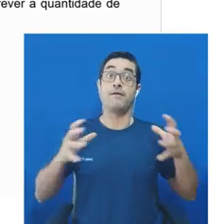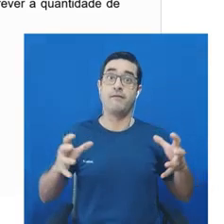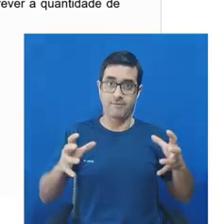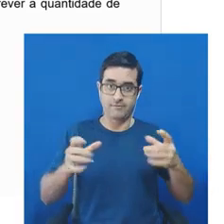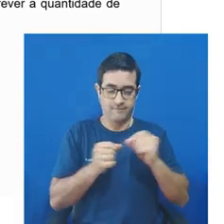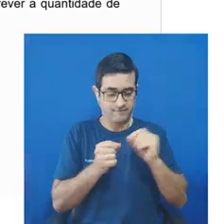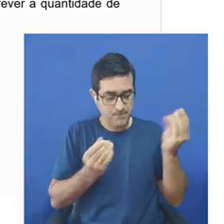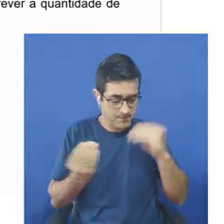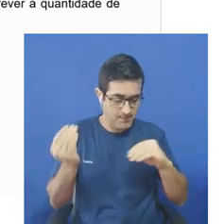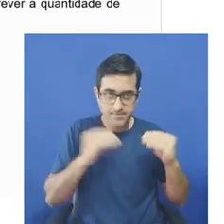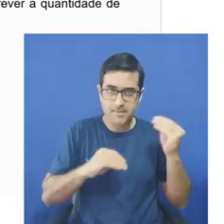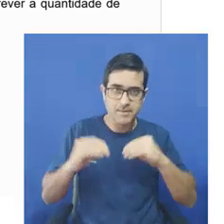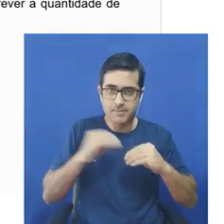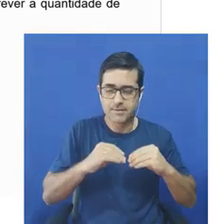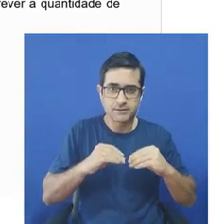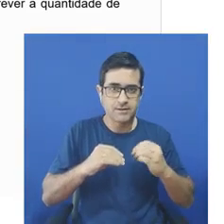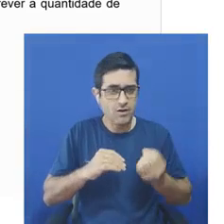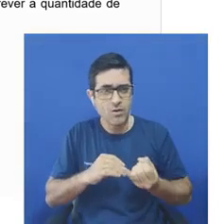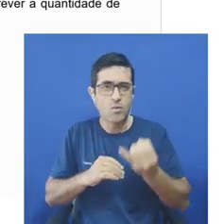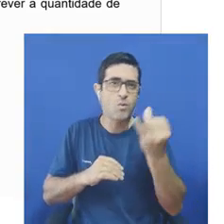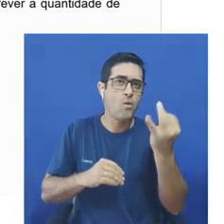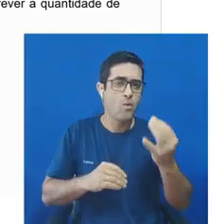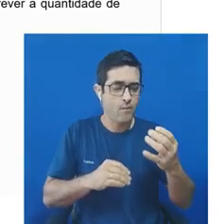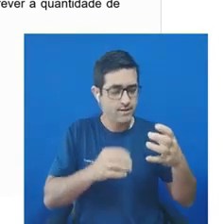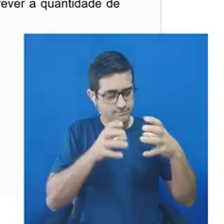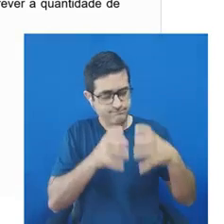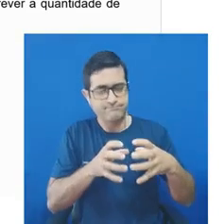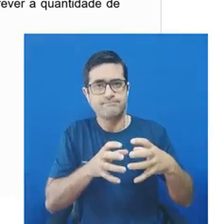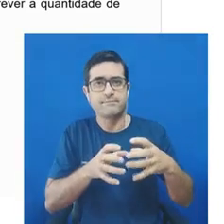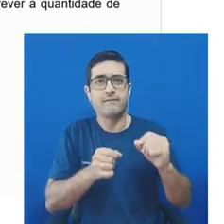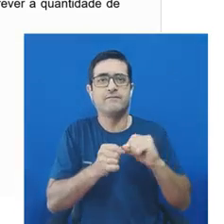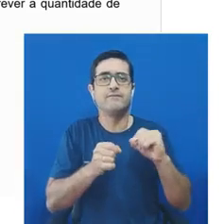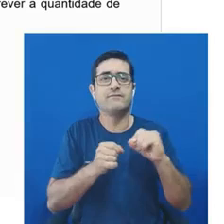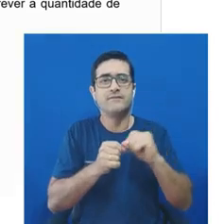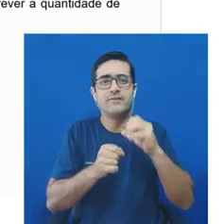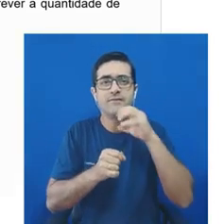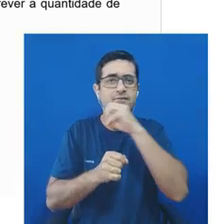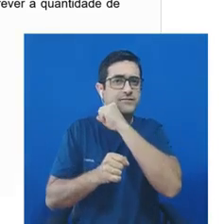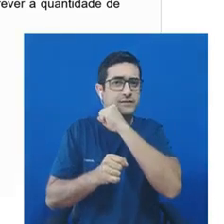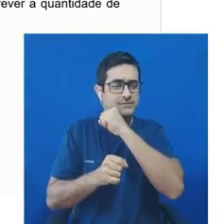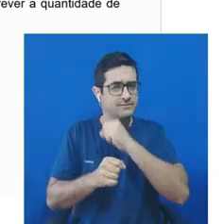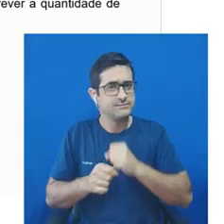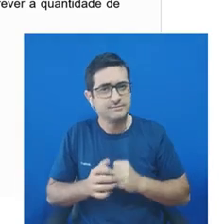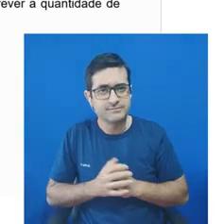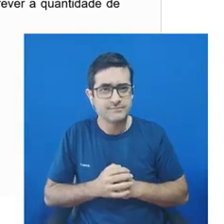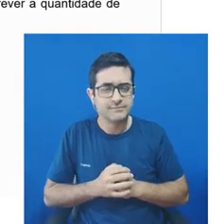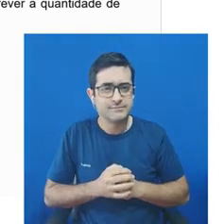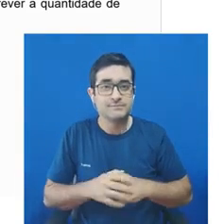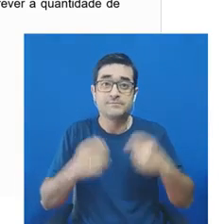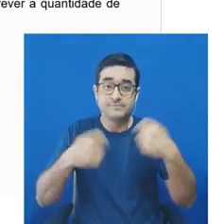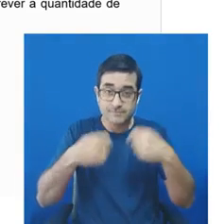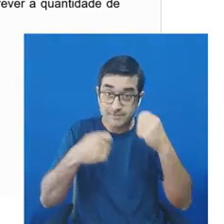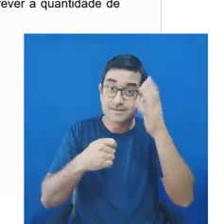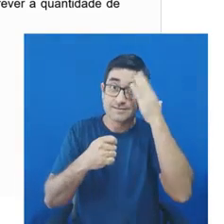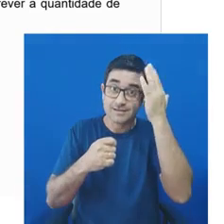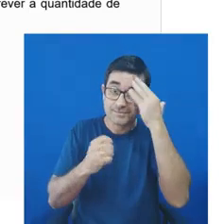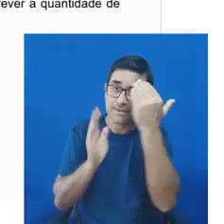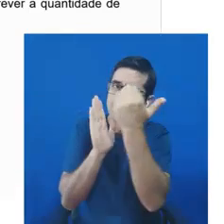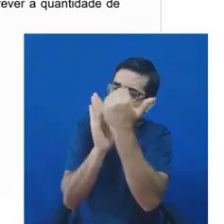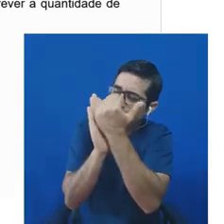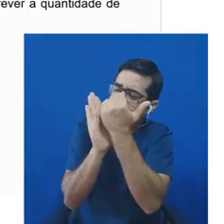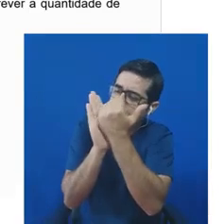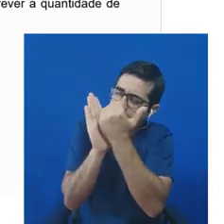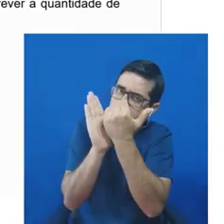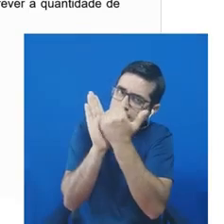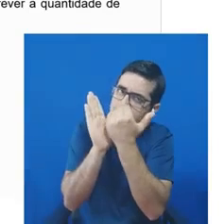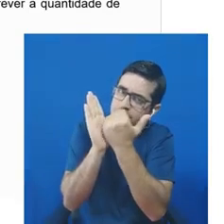que eu saiba quantos pães serão formados, eu preciso entender bem qual é a